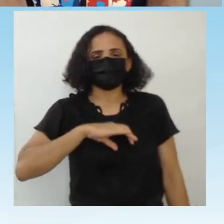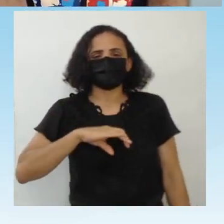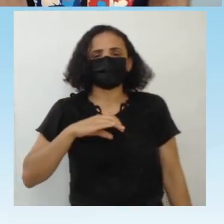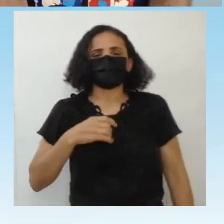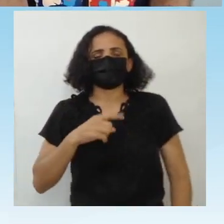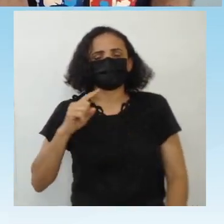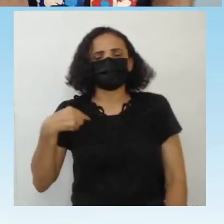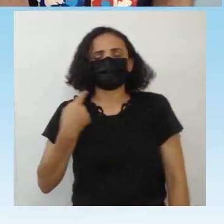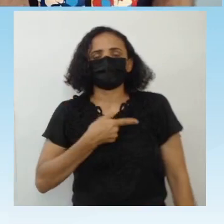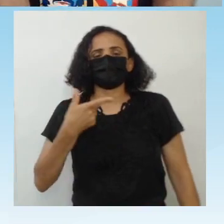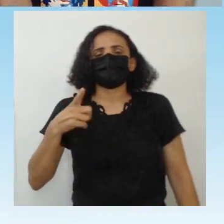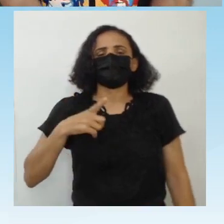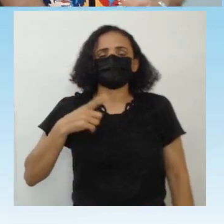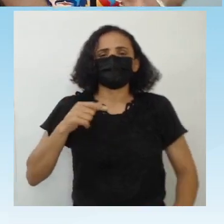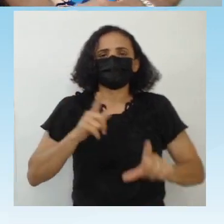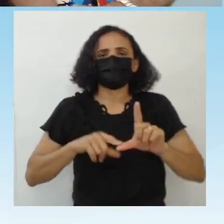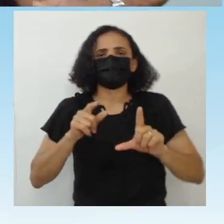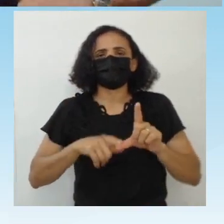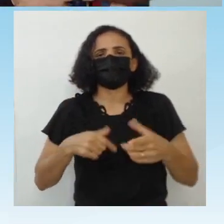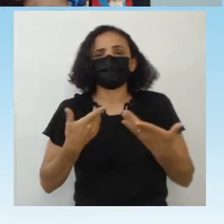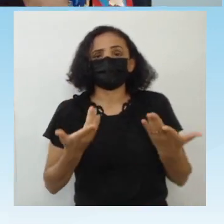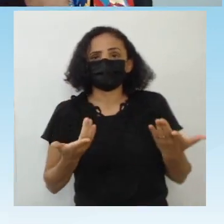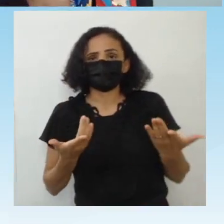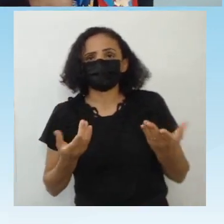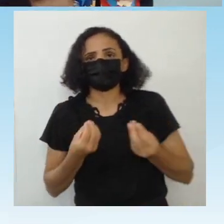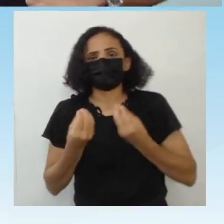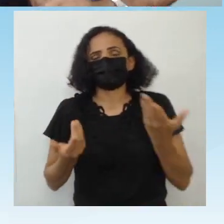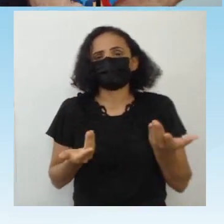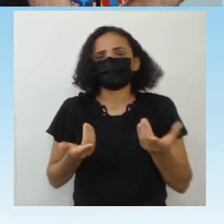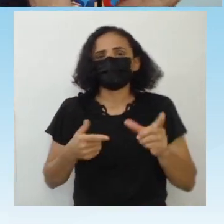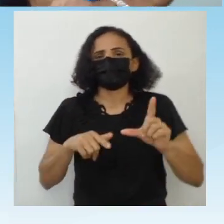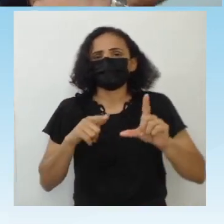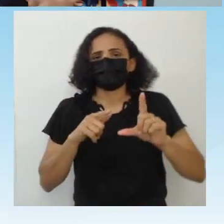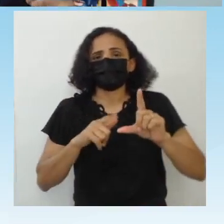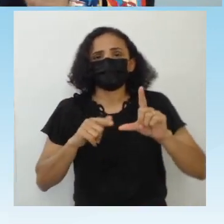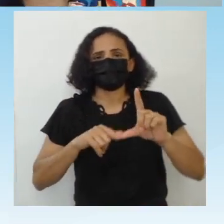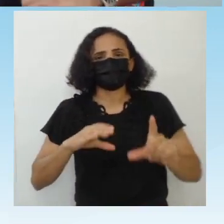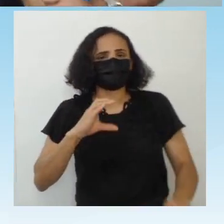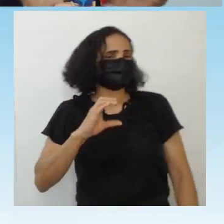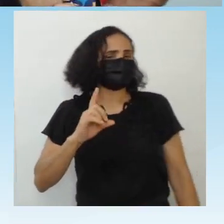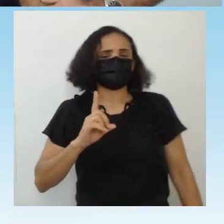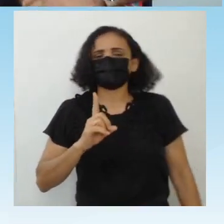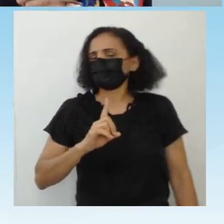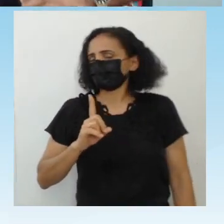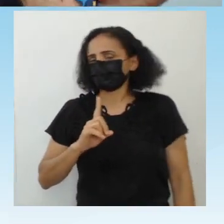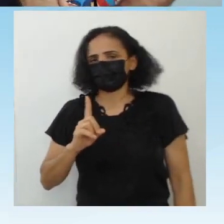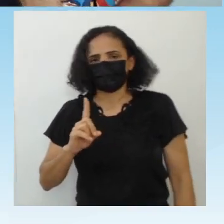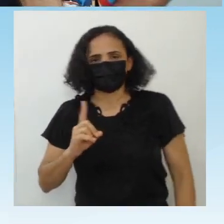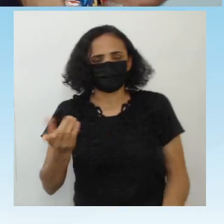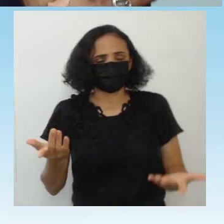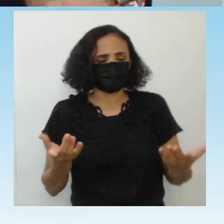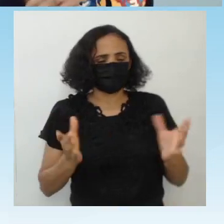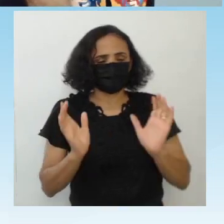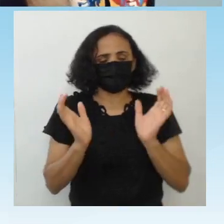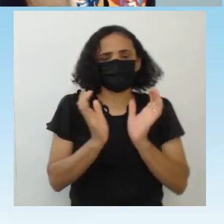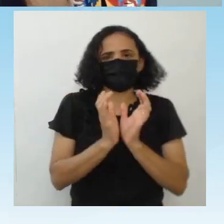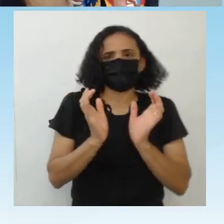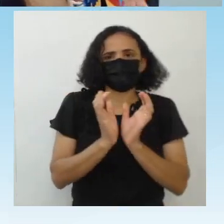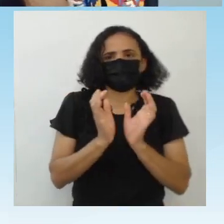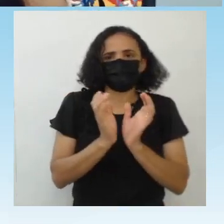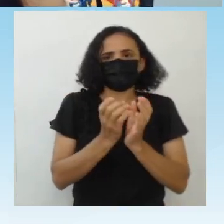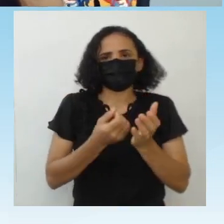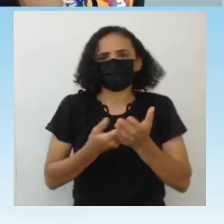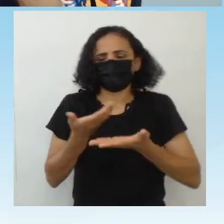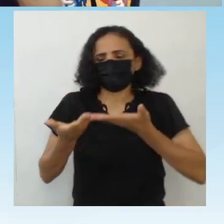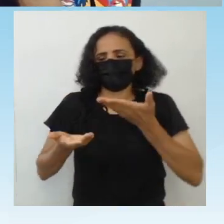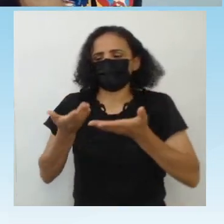a gente tem aí a letra B. Não pode ser a letra C, porque ele não faz referência ao conjunto da fauna nordestina. Não há essa